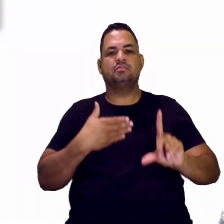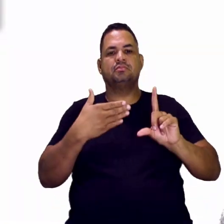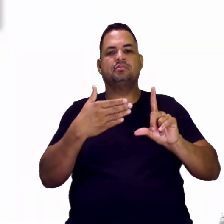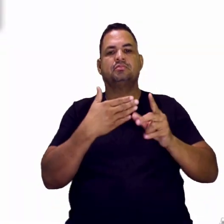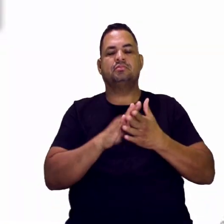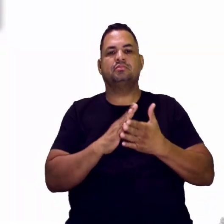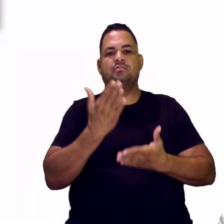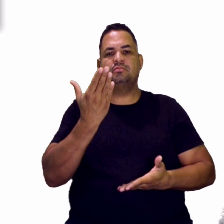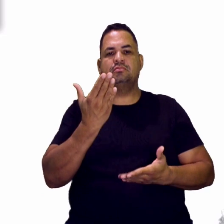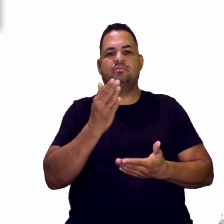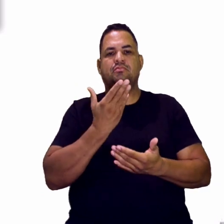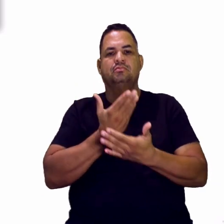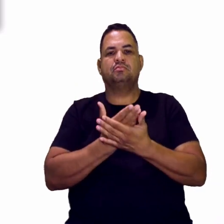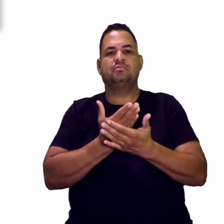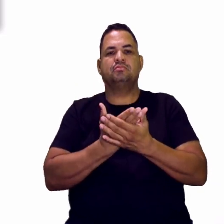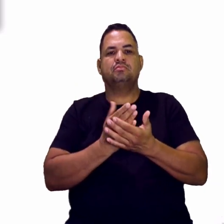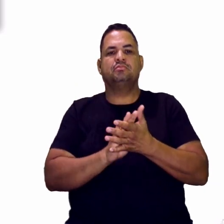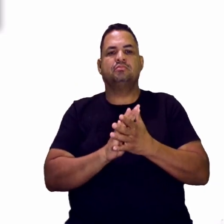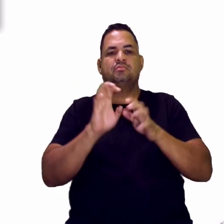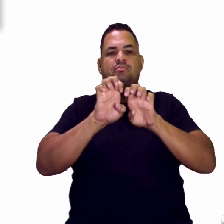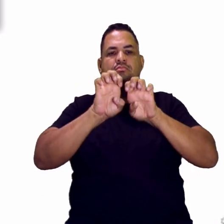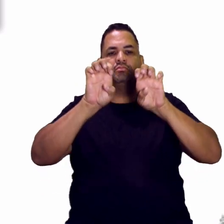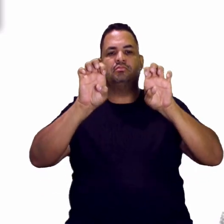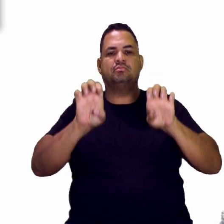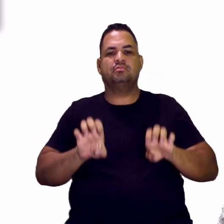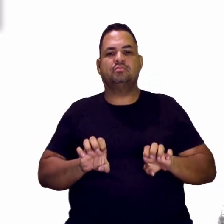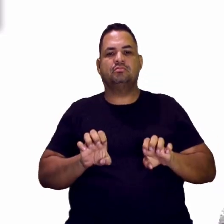gente vai ver hoje?